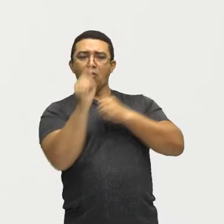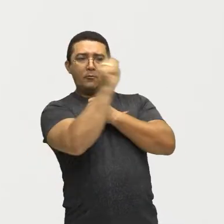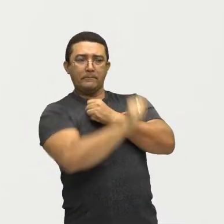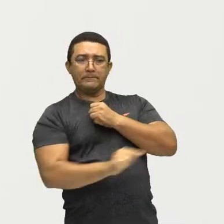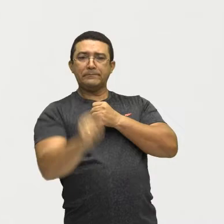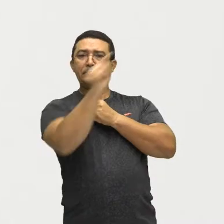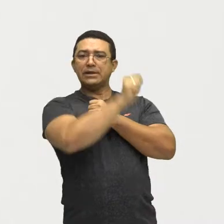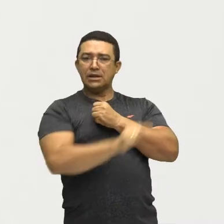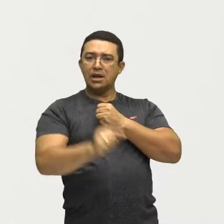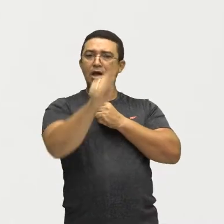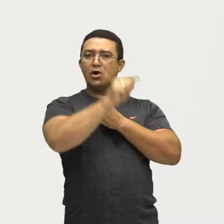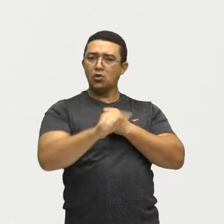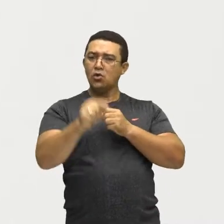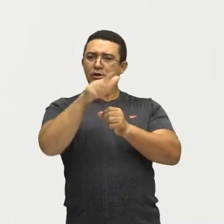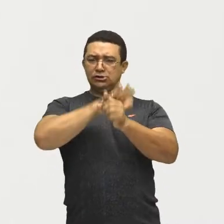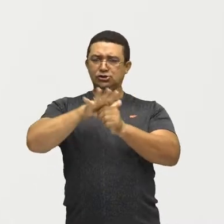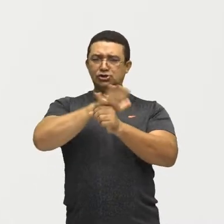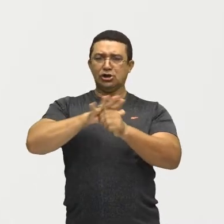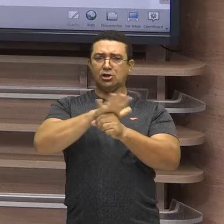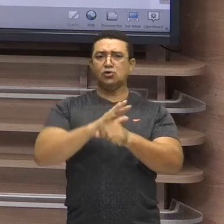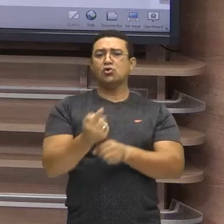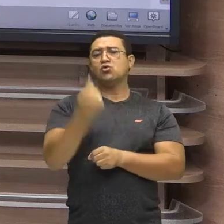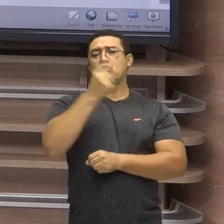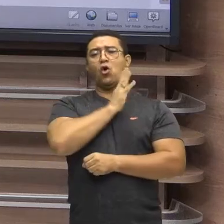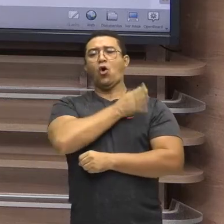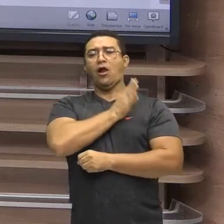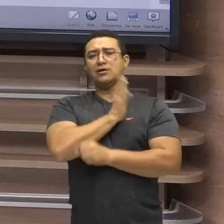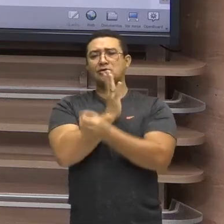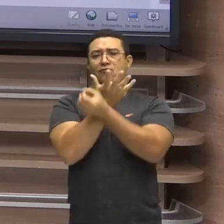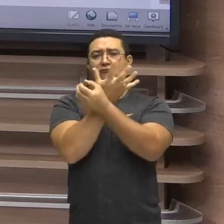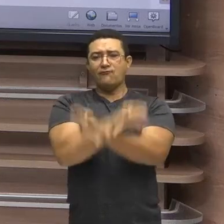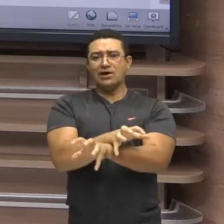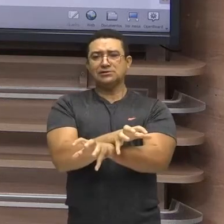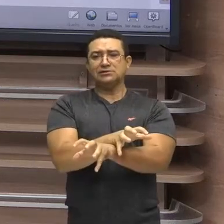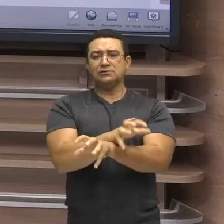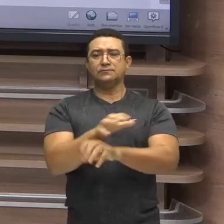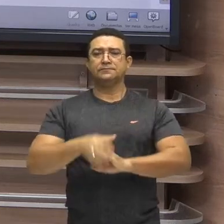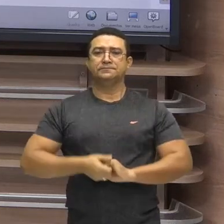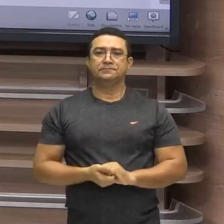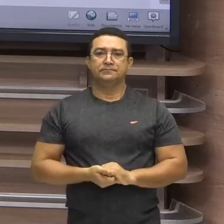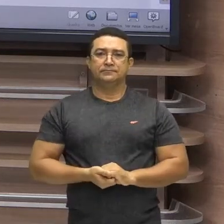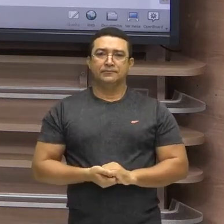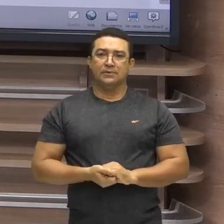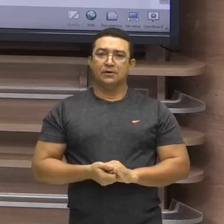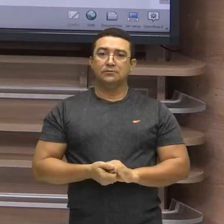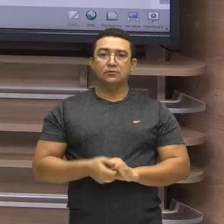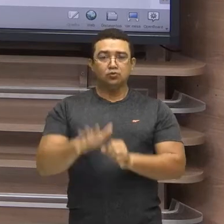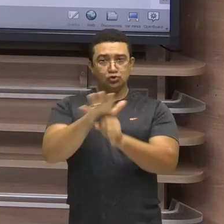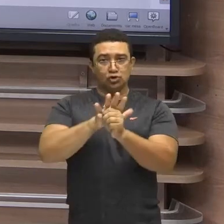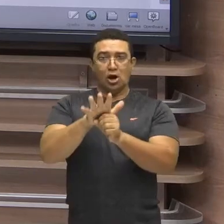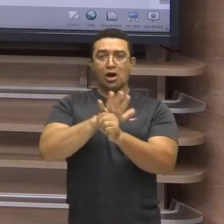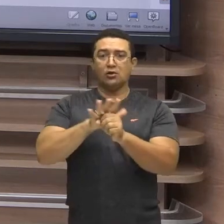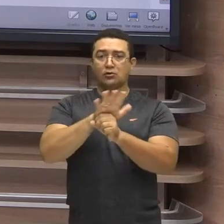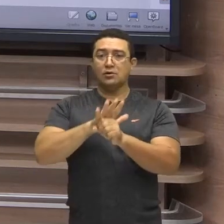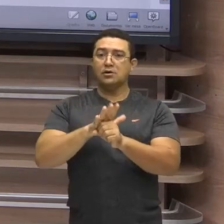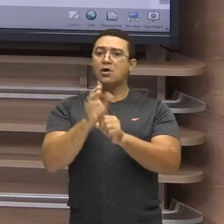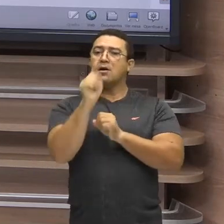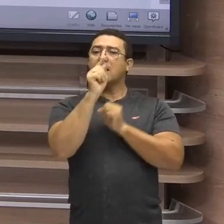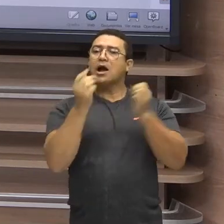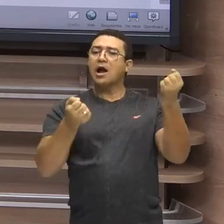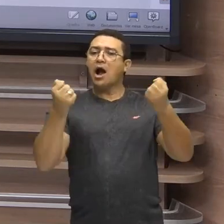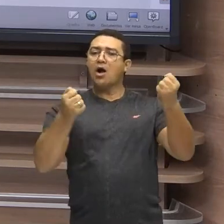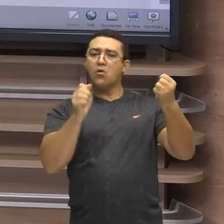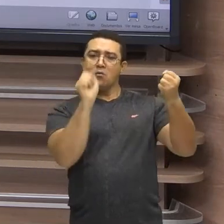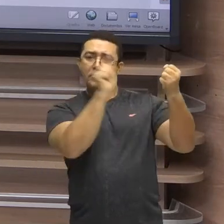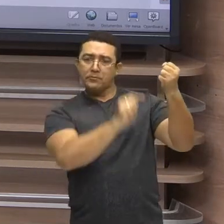um coração vazio. Então, eu quero dar ênfase aqui nos pneus cheios, né, que viaja...